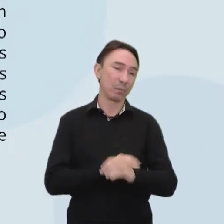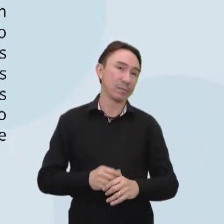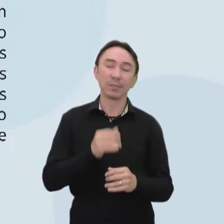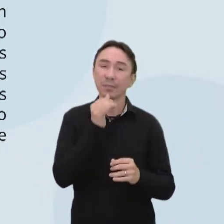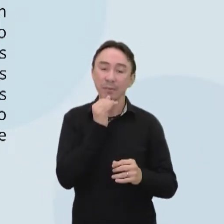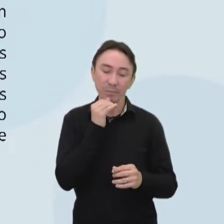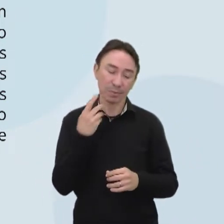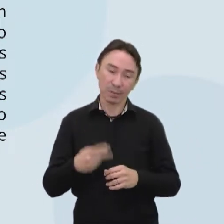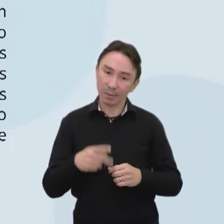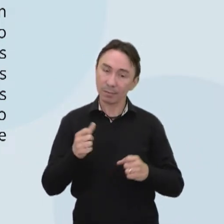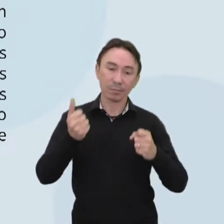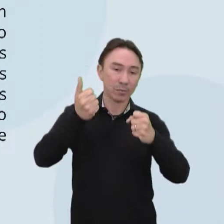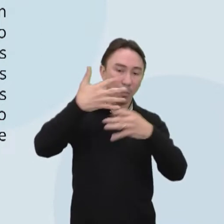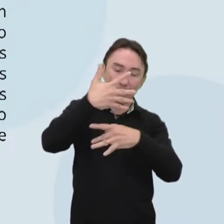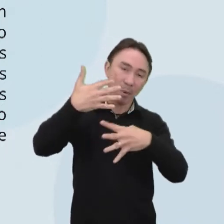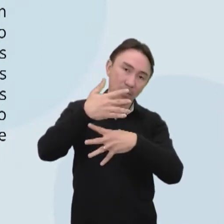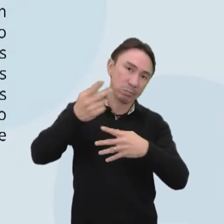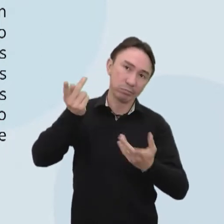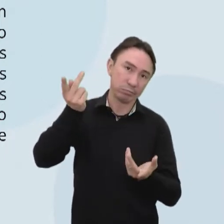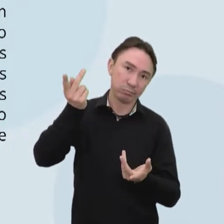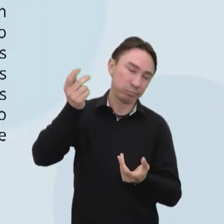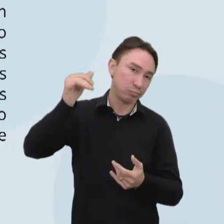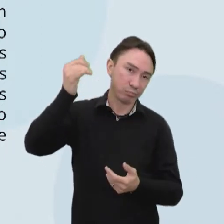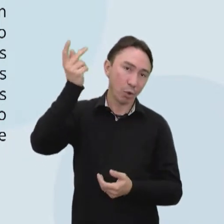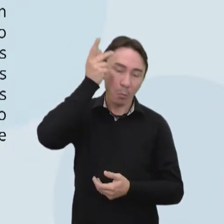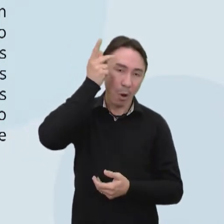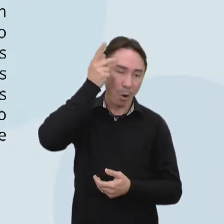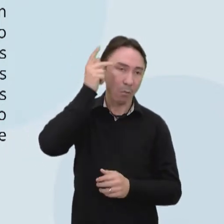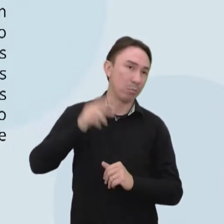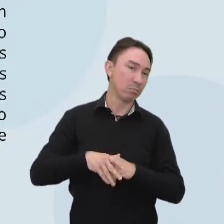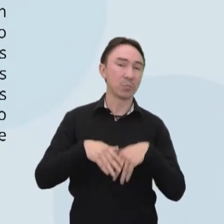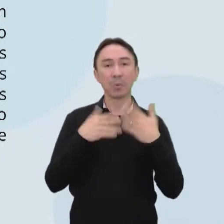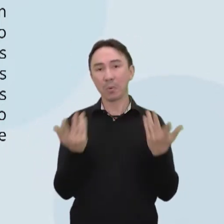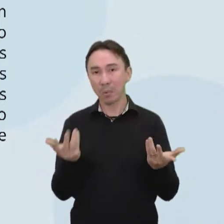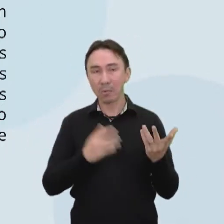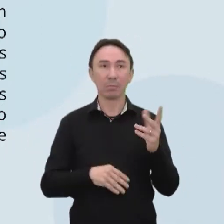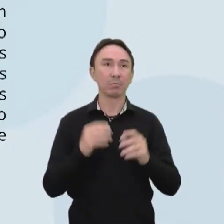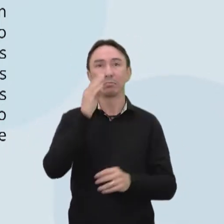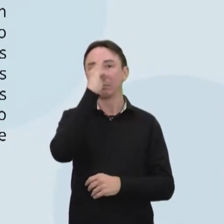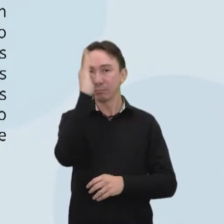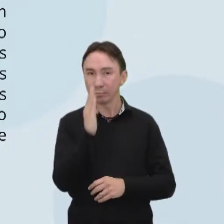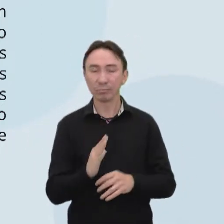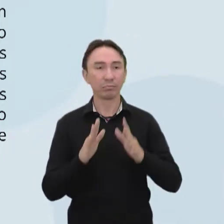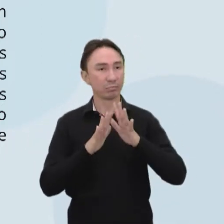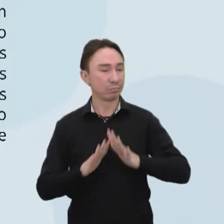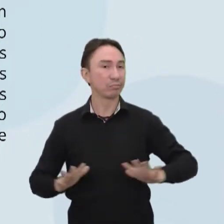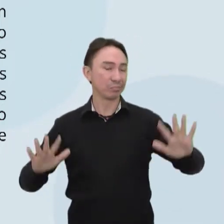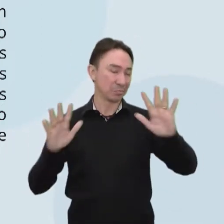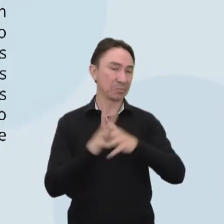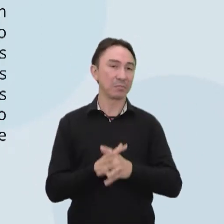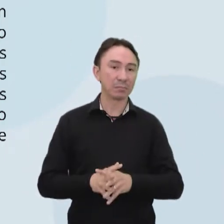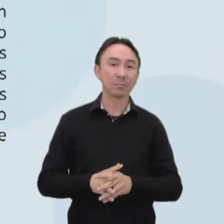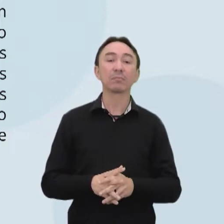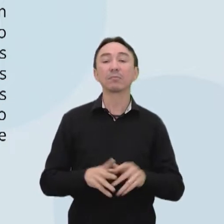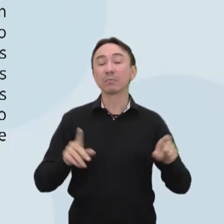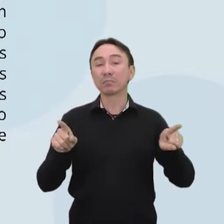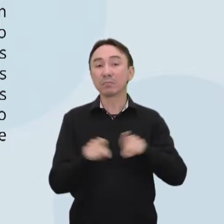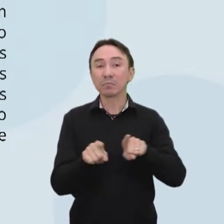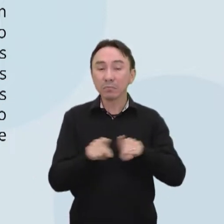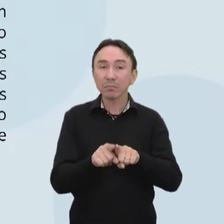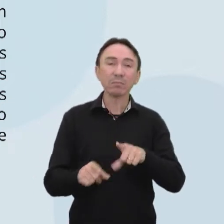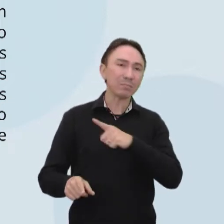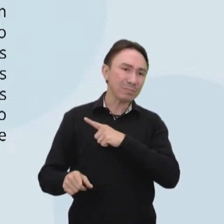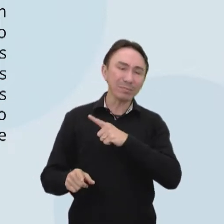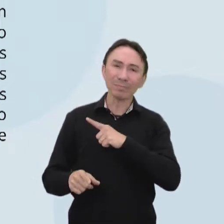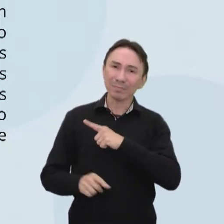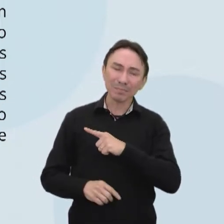São Paulo ou do próprio país. E o sucesso da Agência Mural de Jornalismo das Periferias é